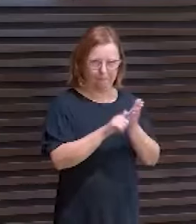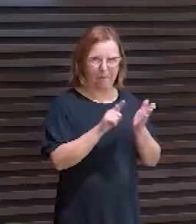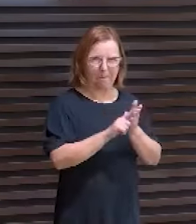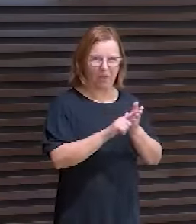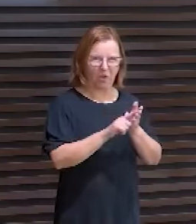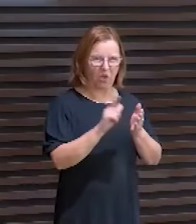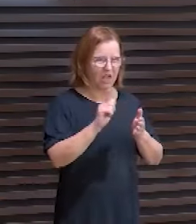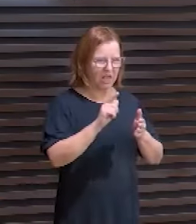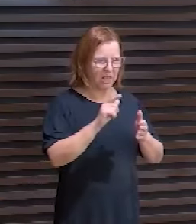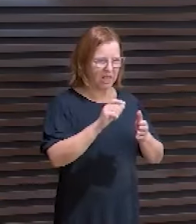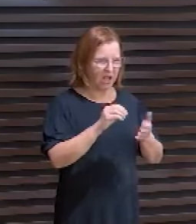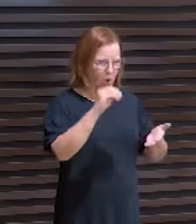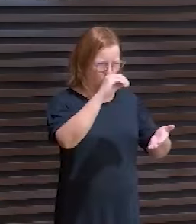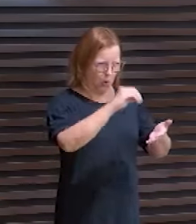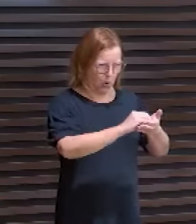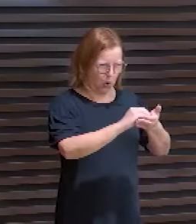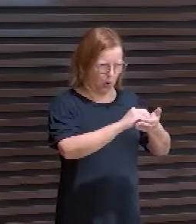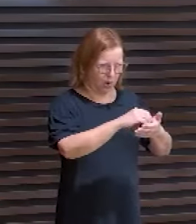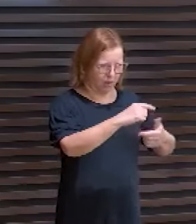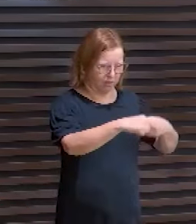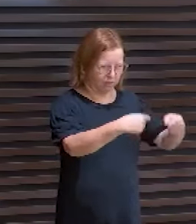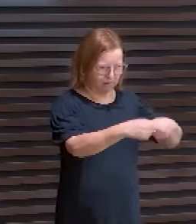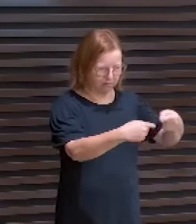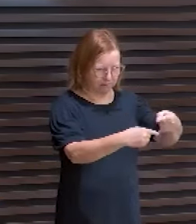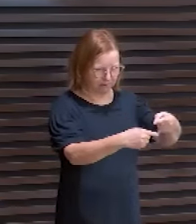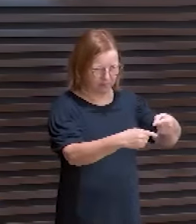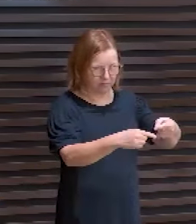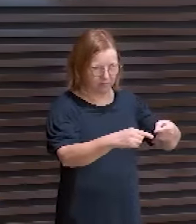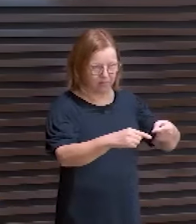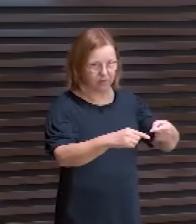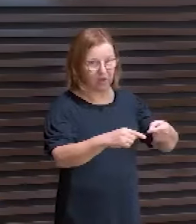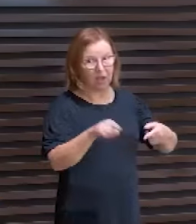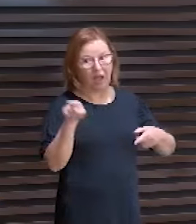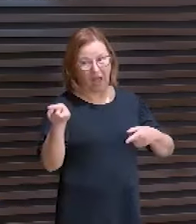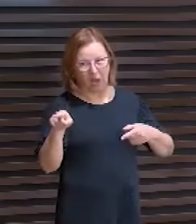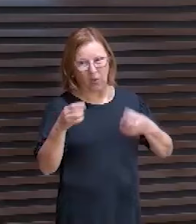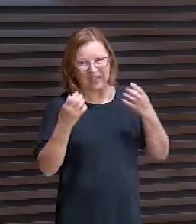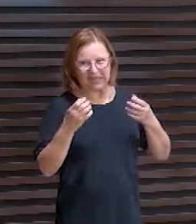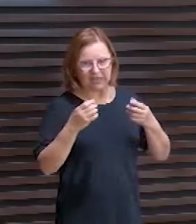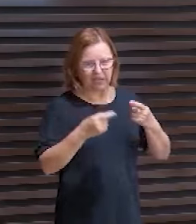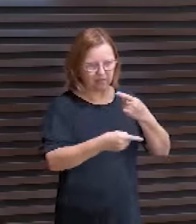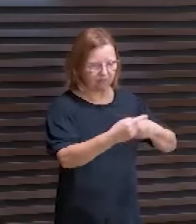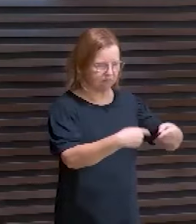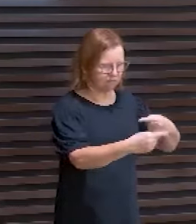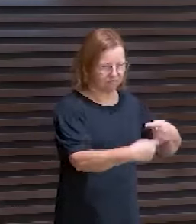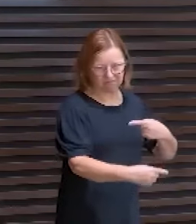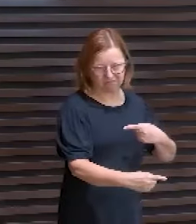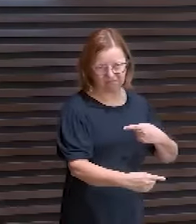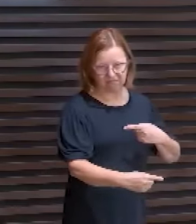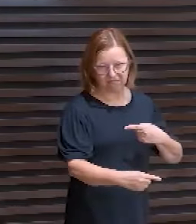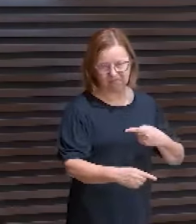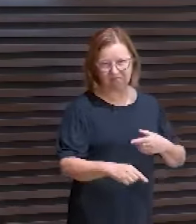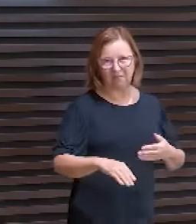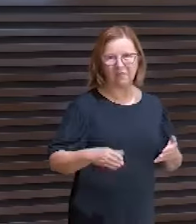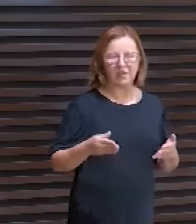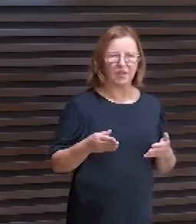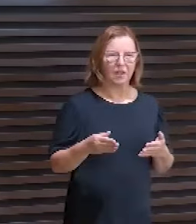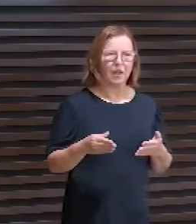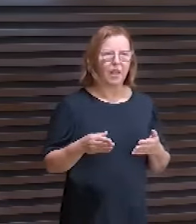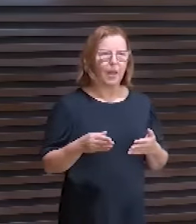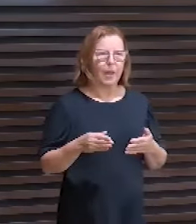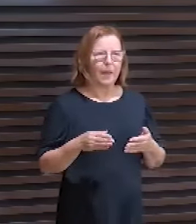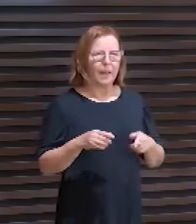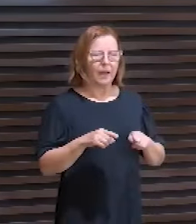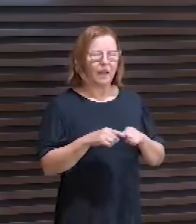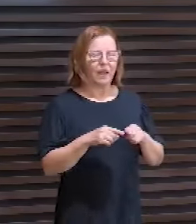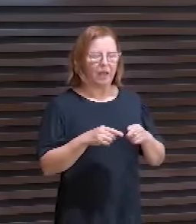ou porque aperta o tubo de pasta no meio o outro aperta embaixo ou aperta no meio e a briga todo dia mas por que você faz isso e